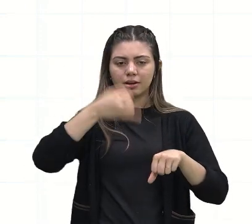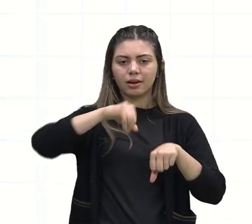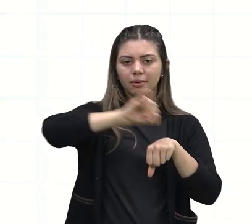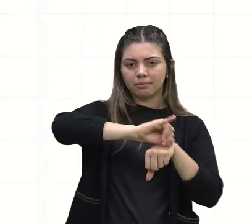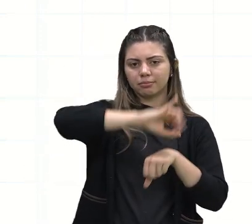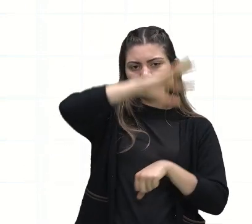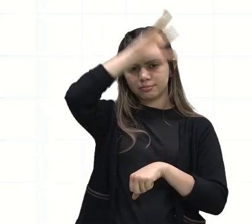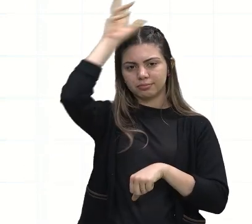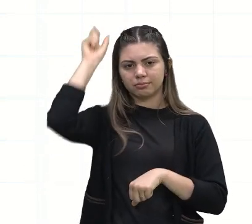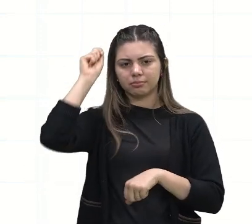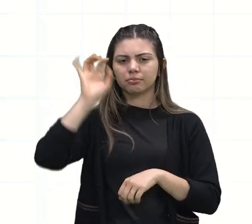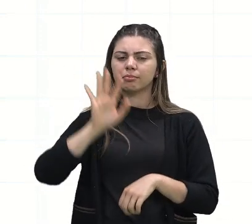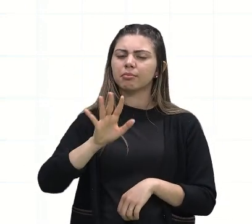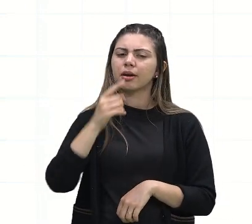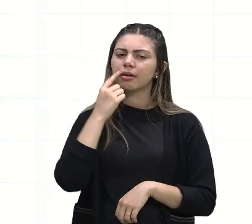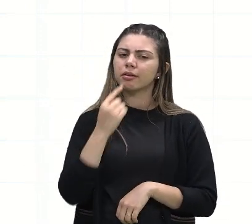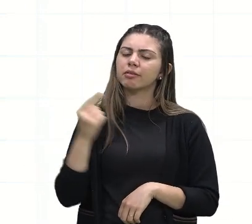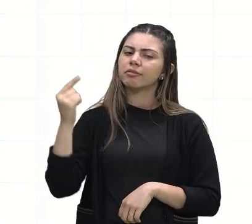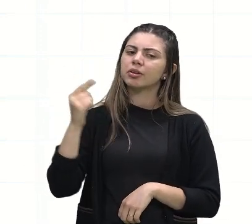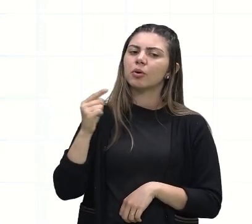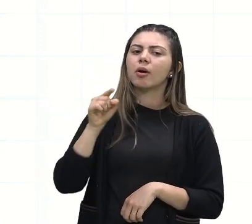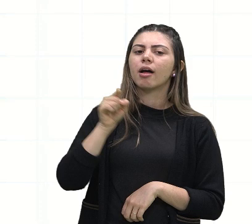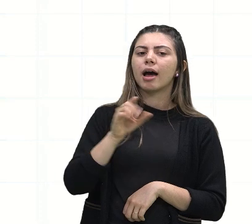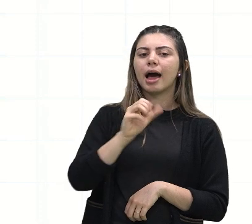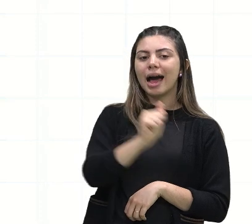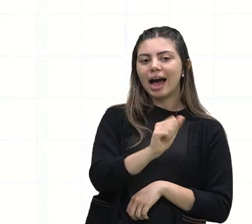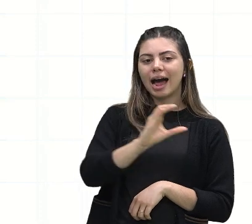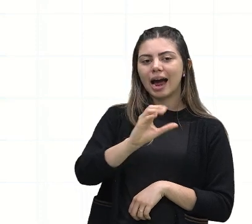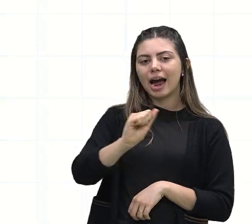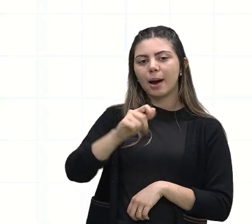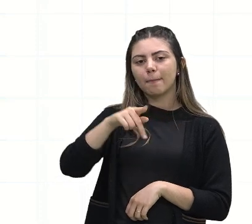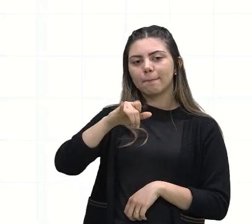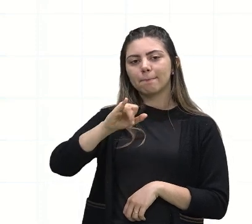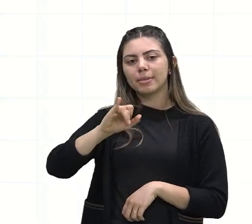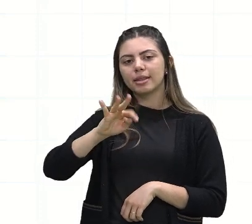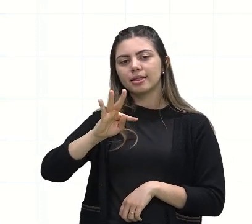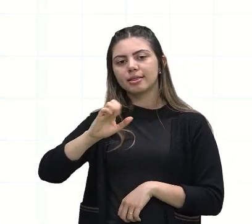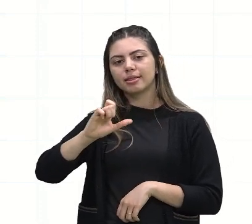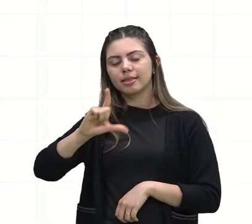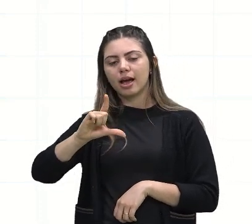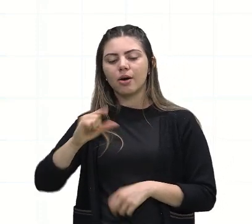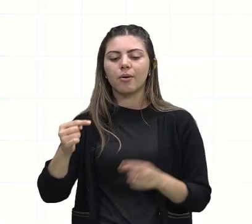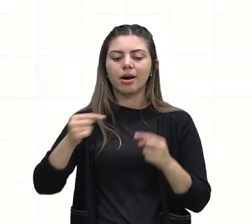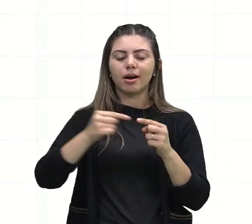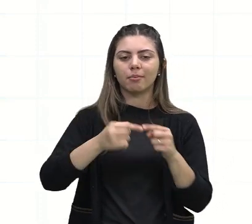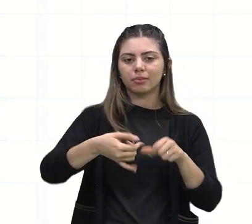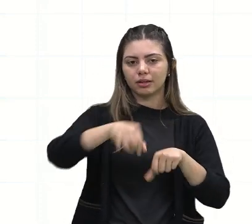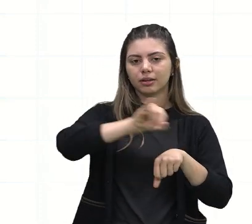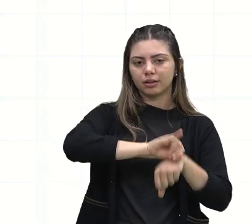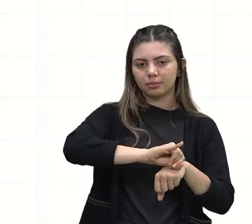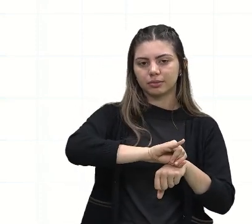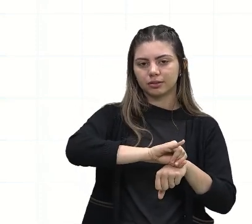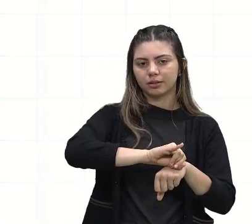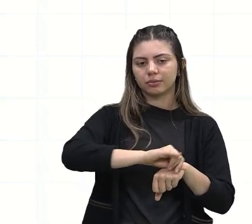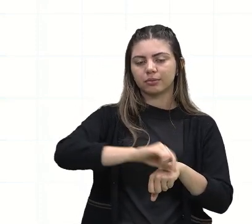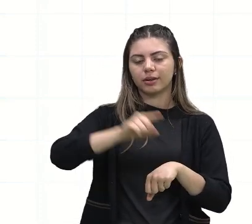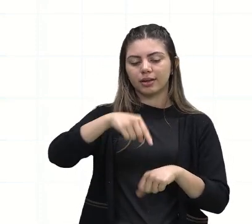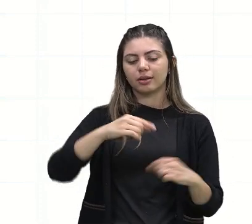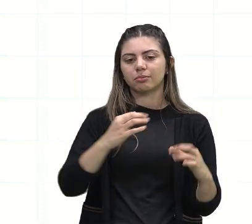Estou falando da cidade mais importante, né? Onde ficam